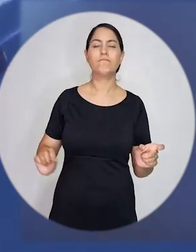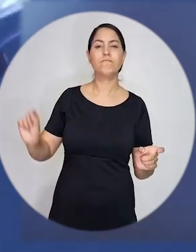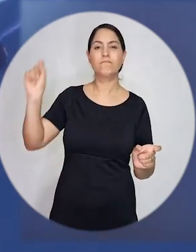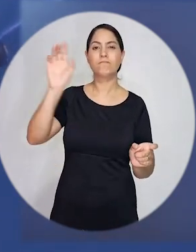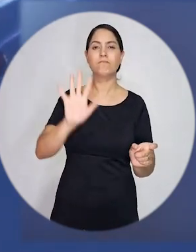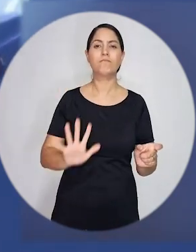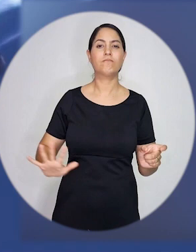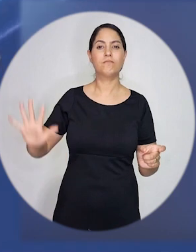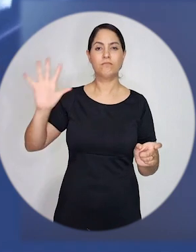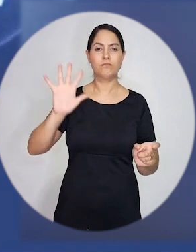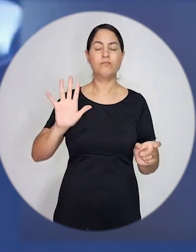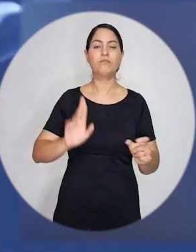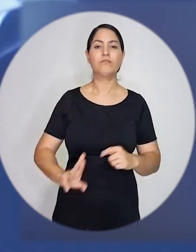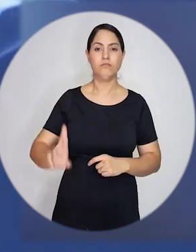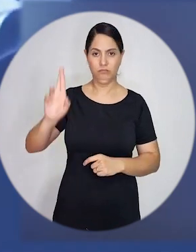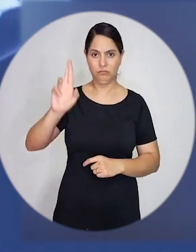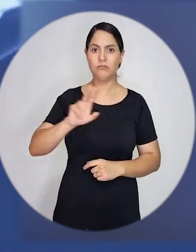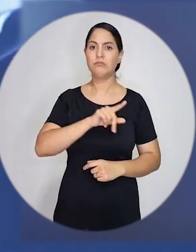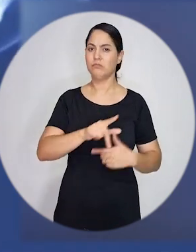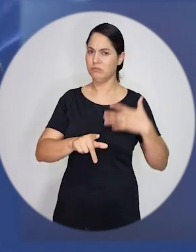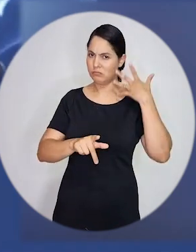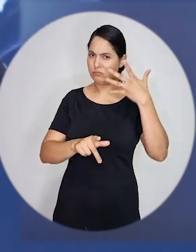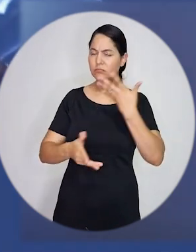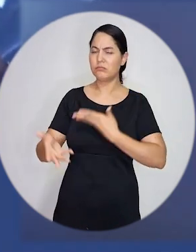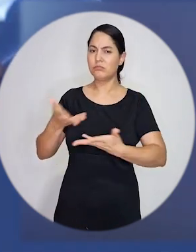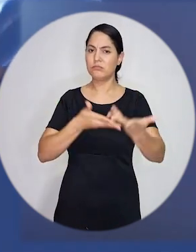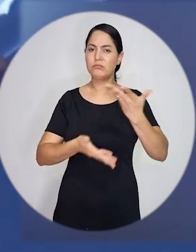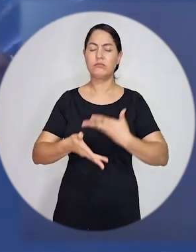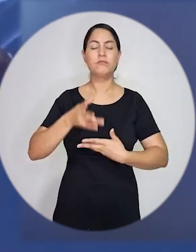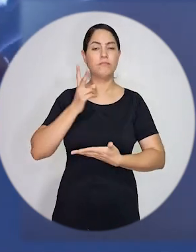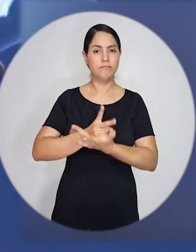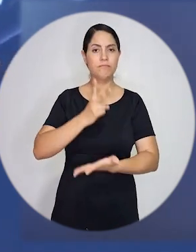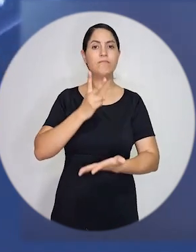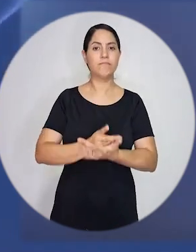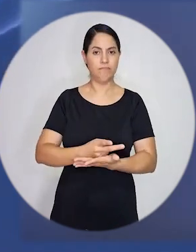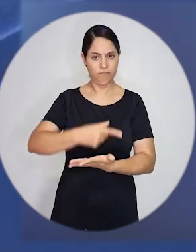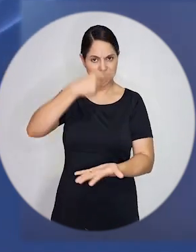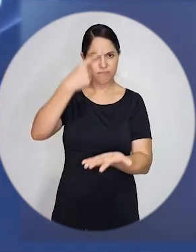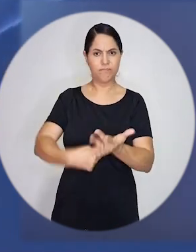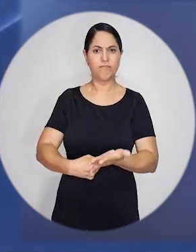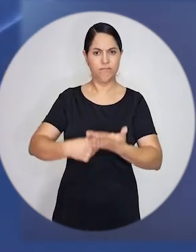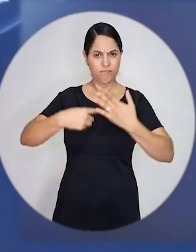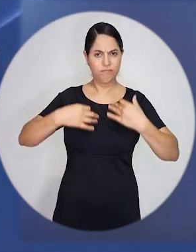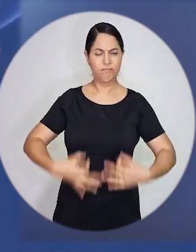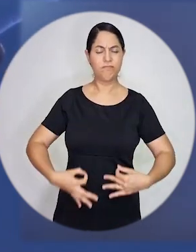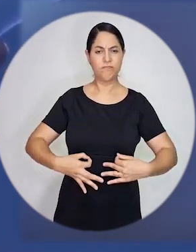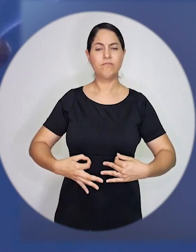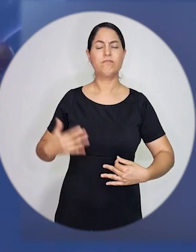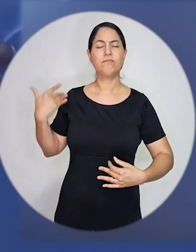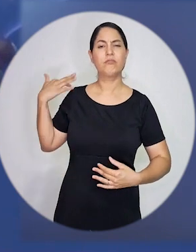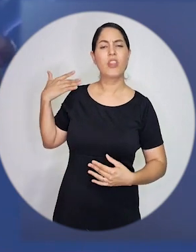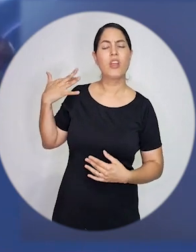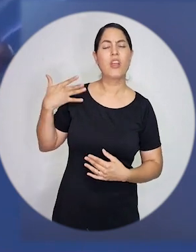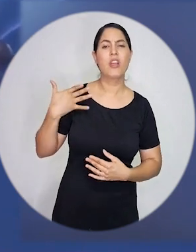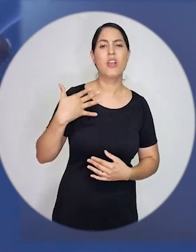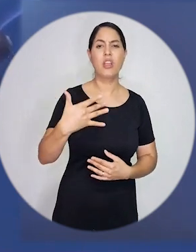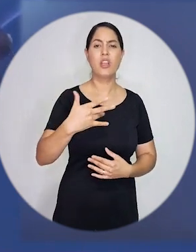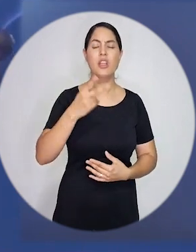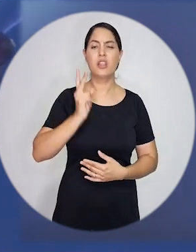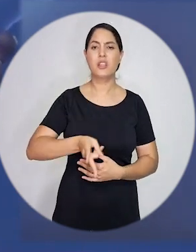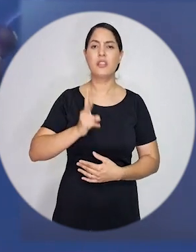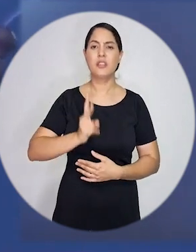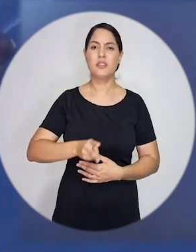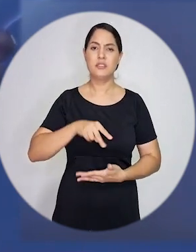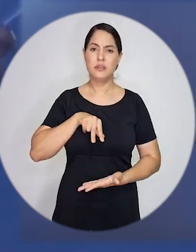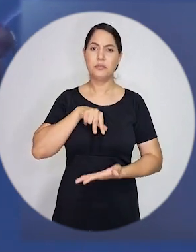a representantes de todos os poderes da República. Mantiveram-se fiéis às suas origens e compromissos, e com a civilidade e firmeza,